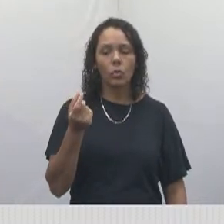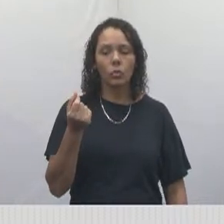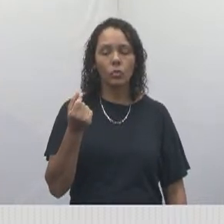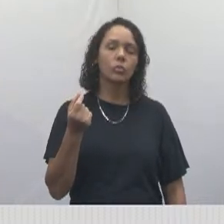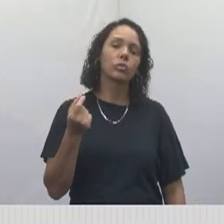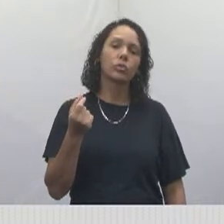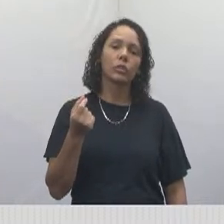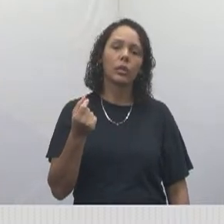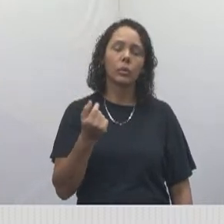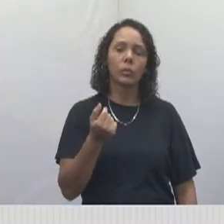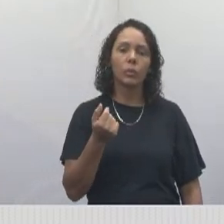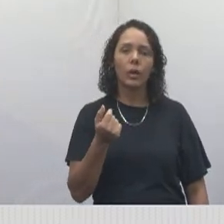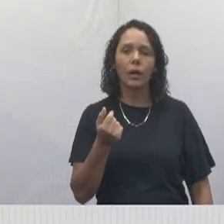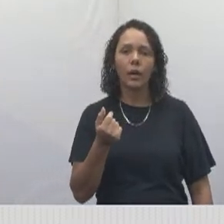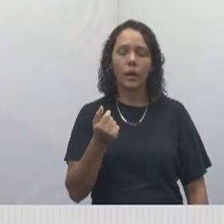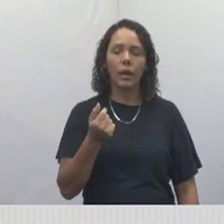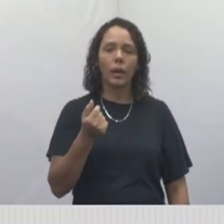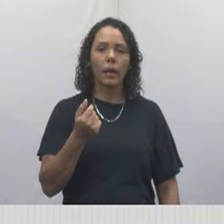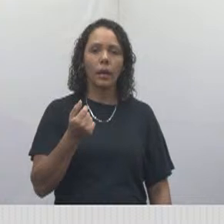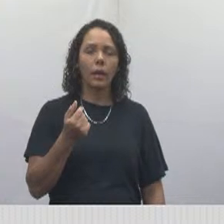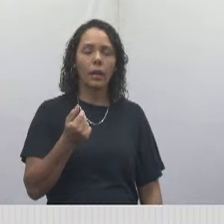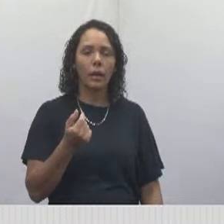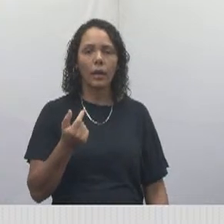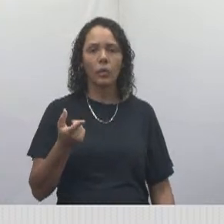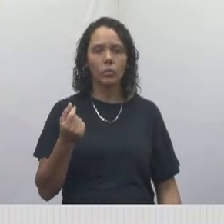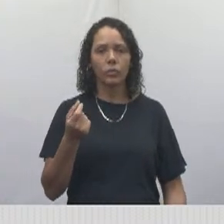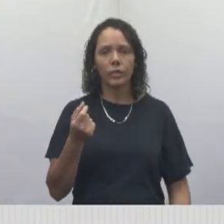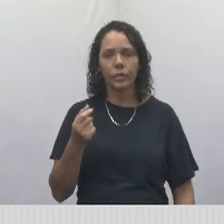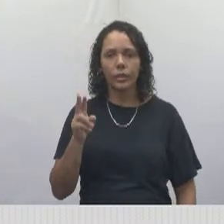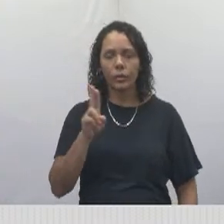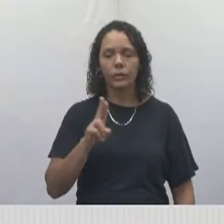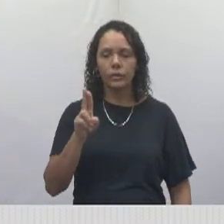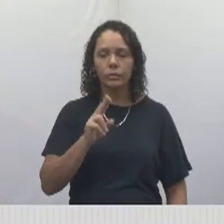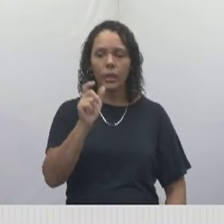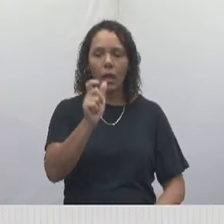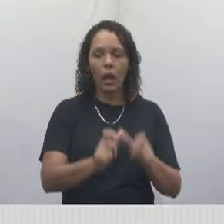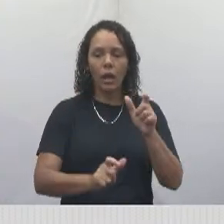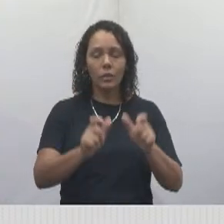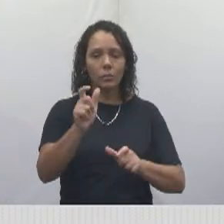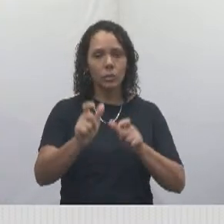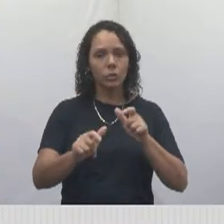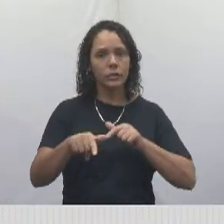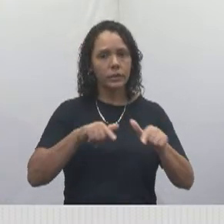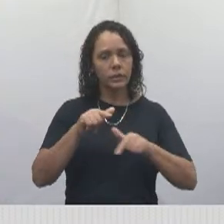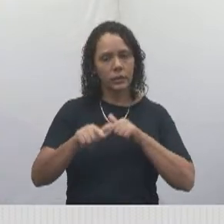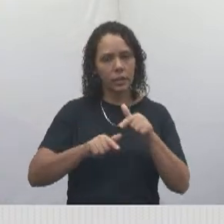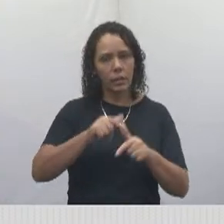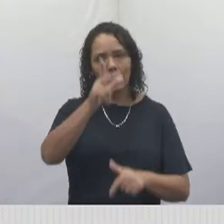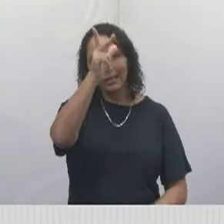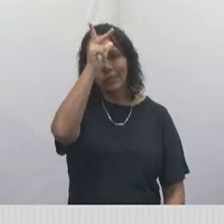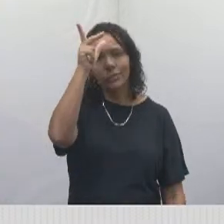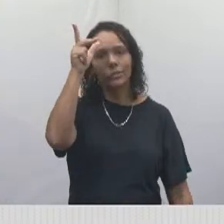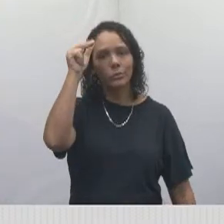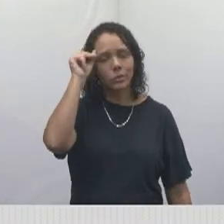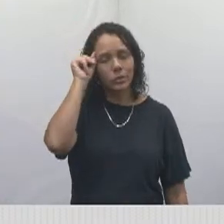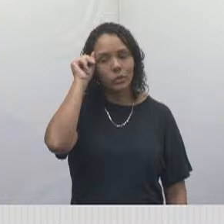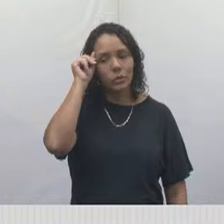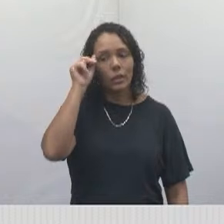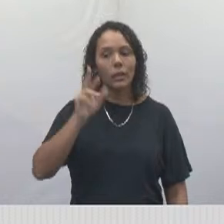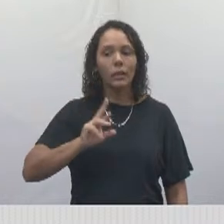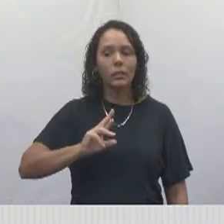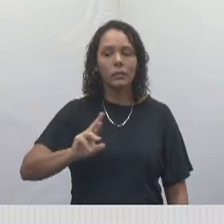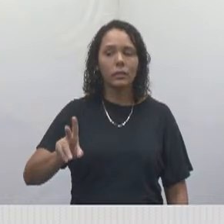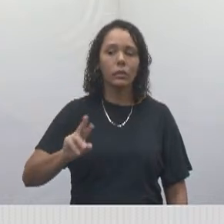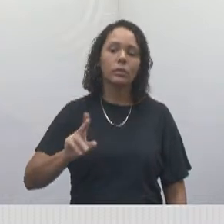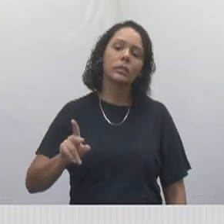públicos diretamente para o servidor, ou seja, os servidores que têm vínculos com a administração. Não entra nesse